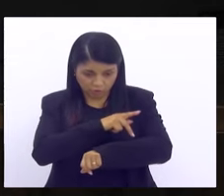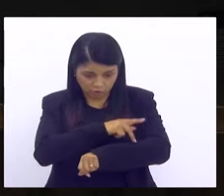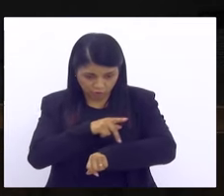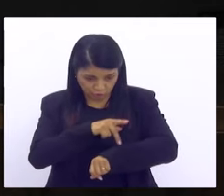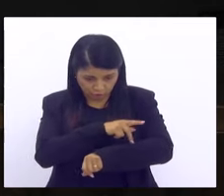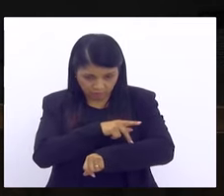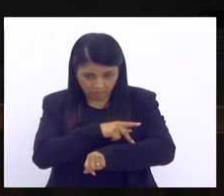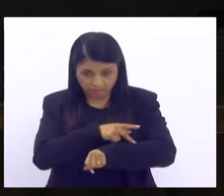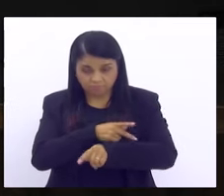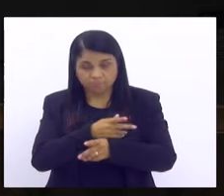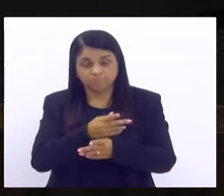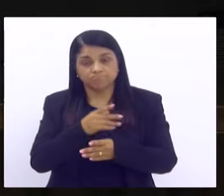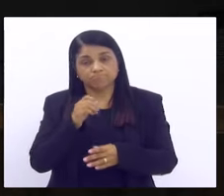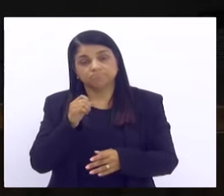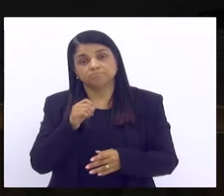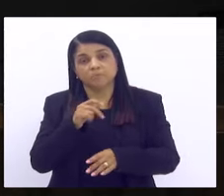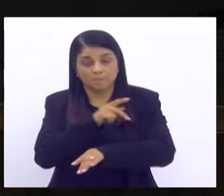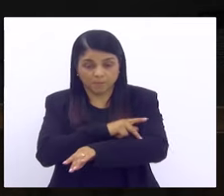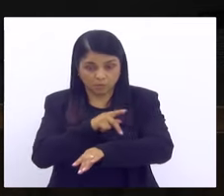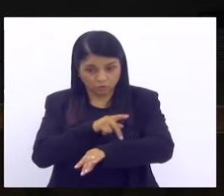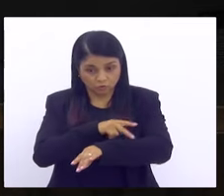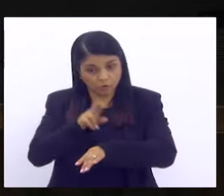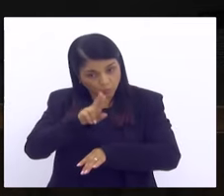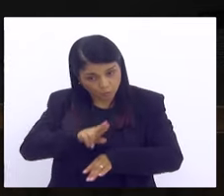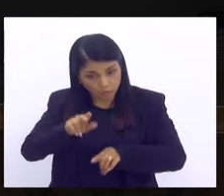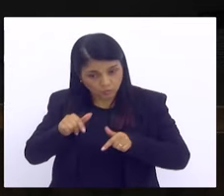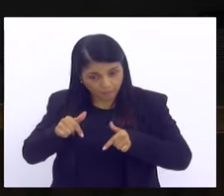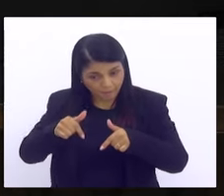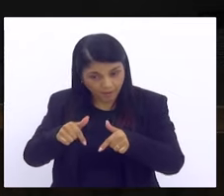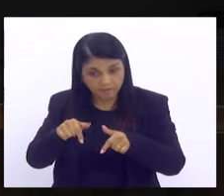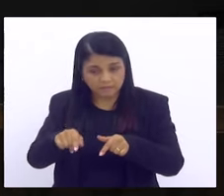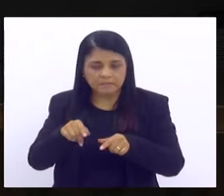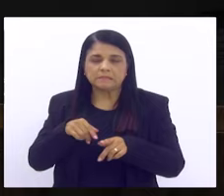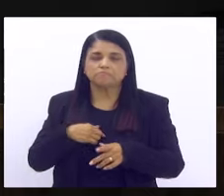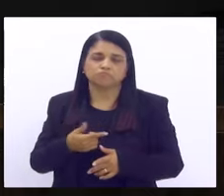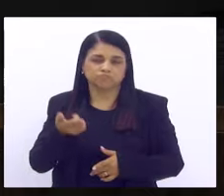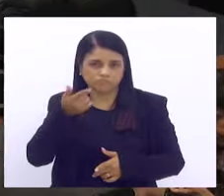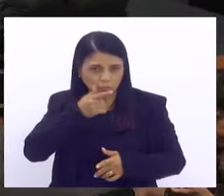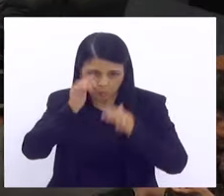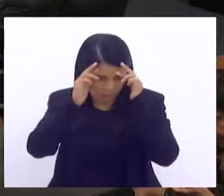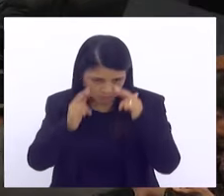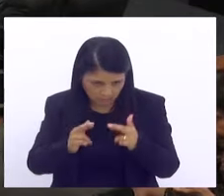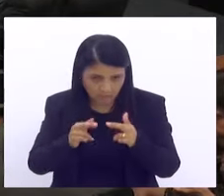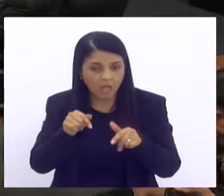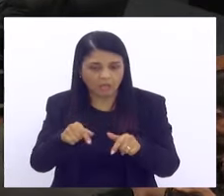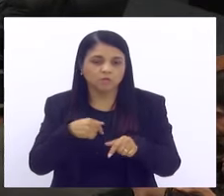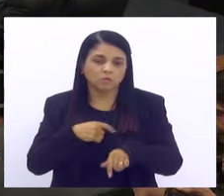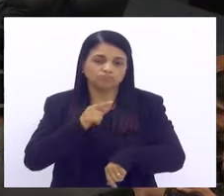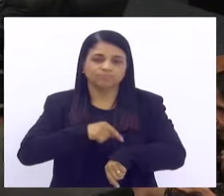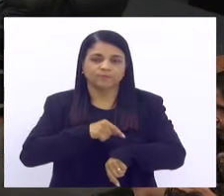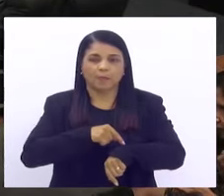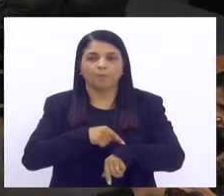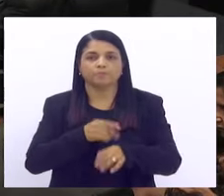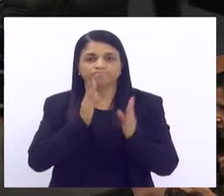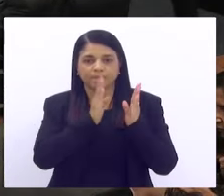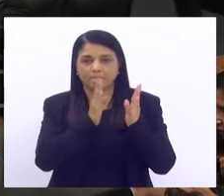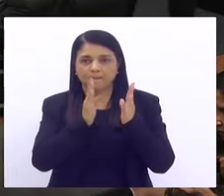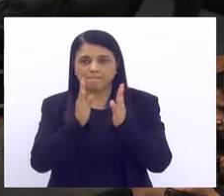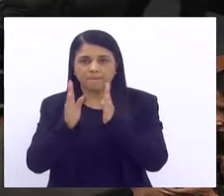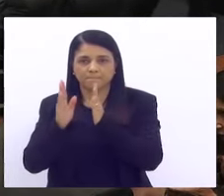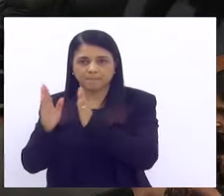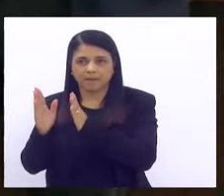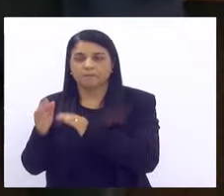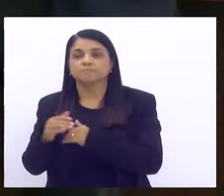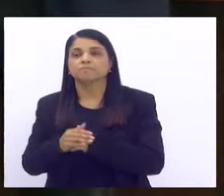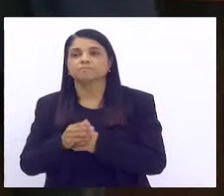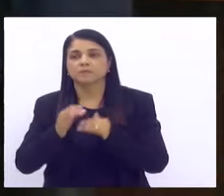a pedagogia, eu coloco o cronômetro. Que aí todo mundo vê e ninguém questiona. Mas vamos lá, a declaração aqui, muito rapidamente, até